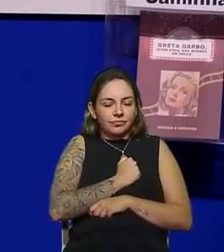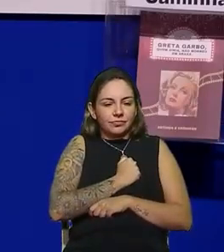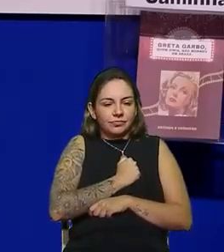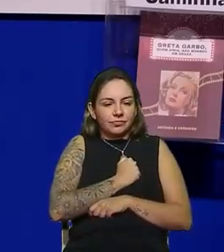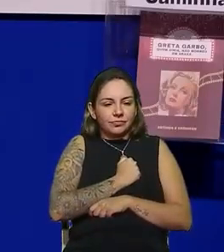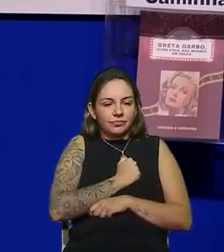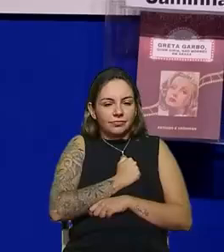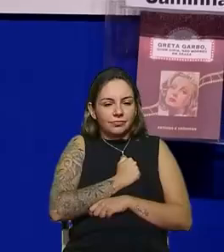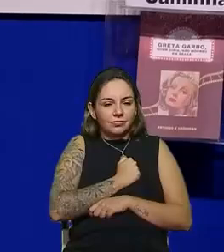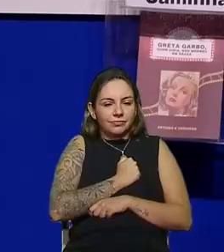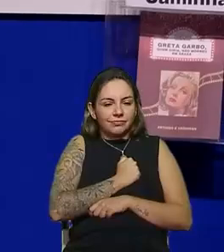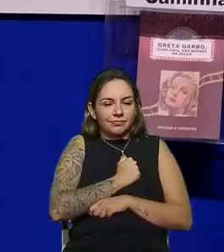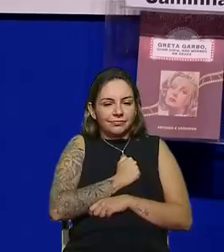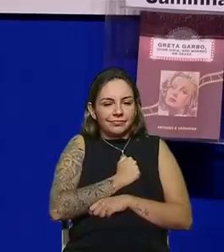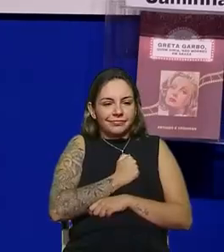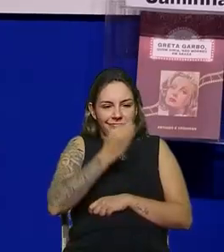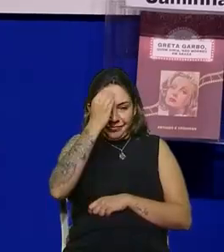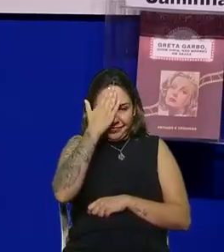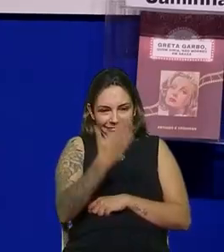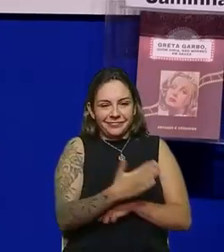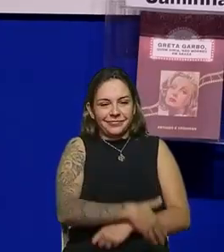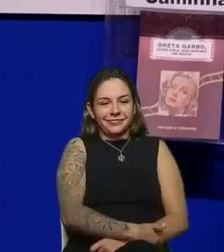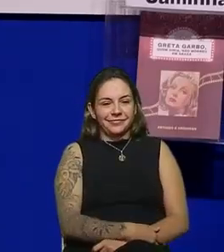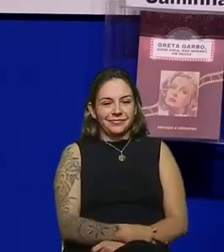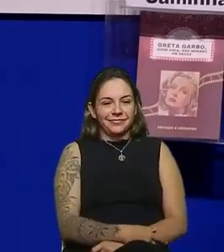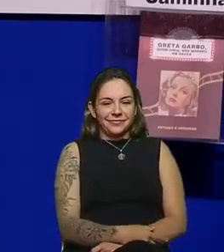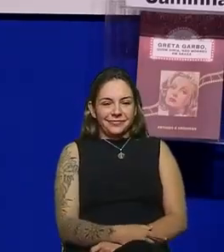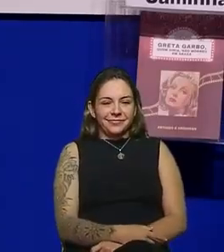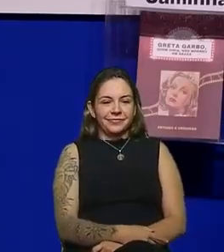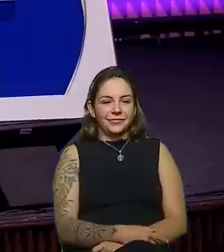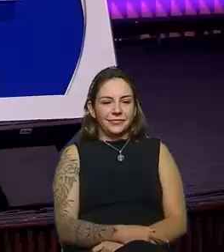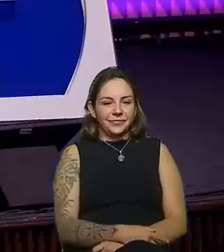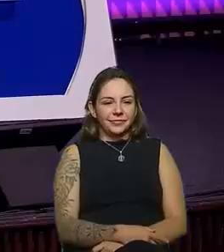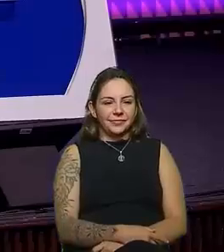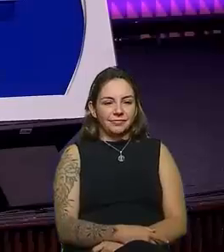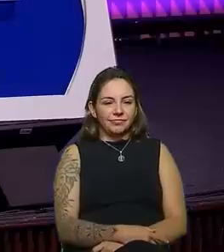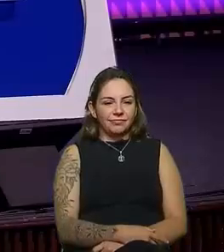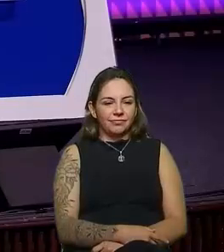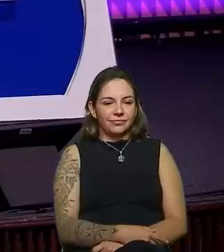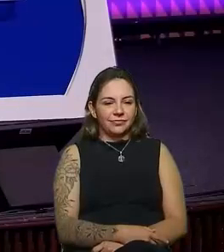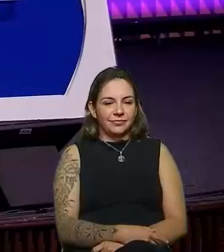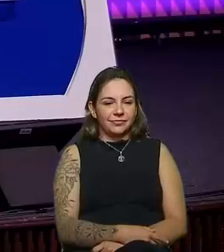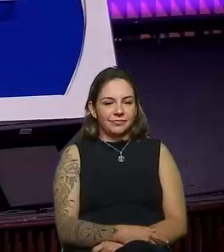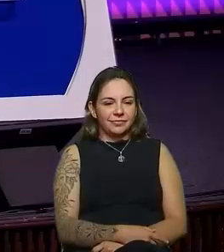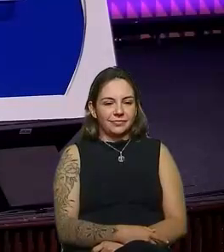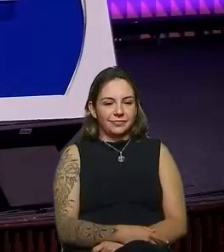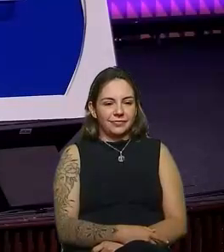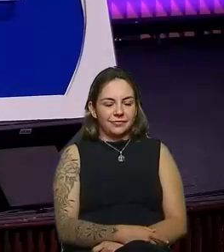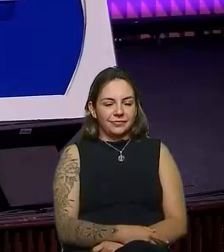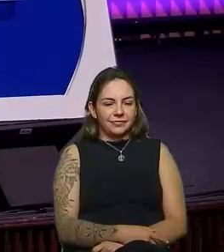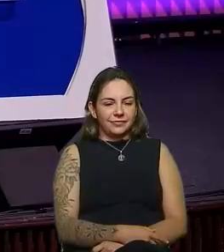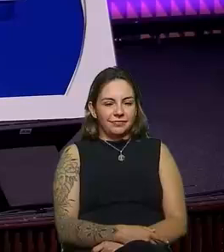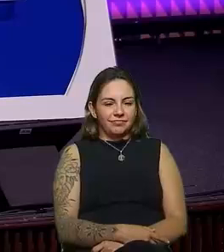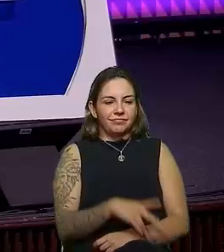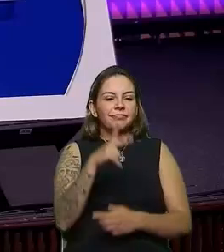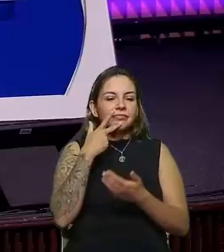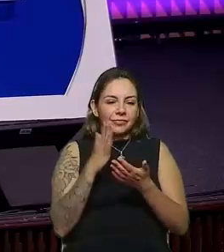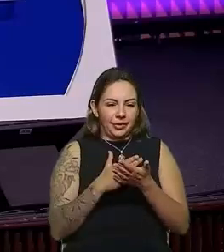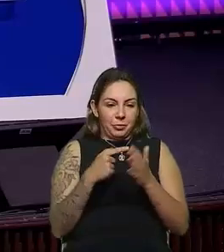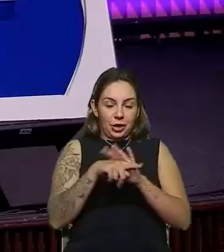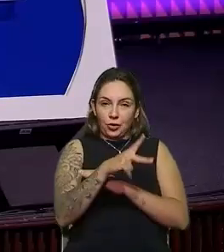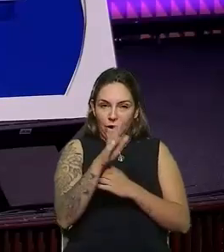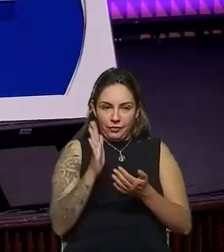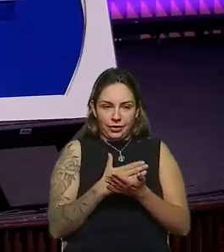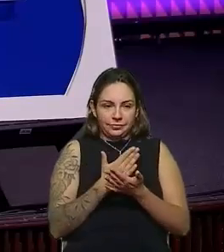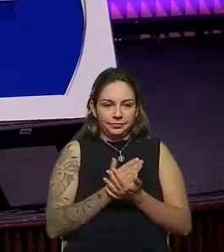eu sinceramente estou muito agradecido. Ô Edmilson, não, eu sei que você está com esse livro aqui, eu ia te perguntar do